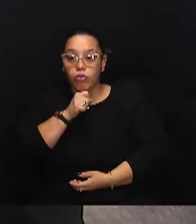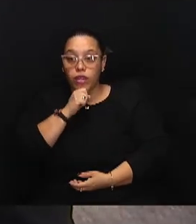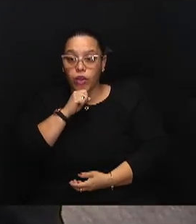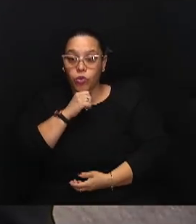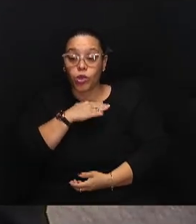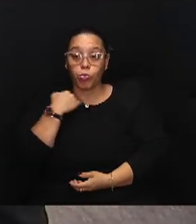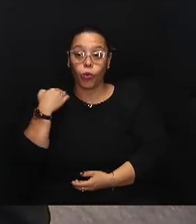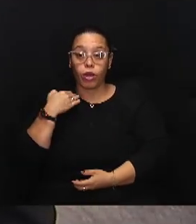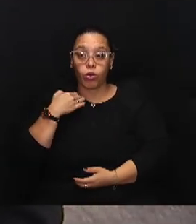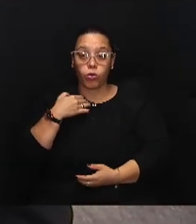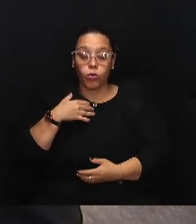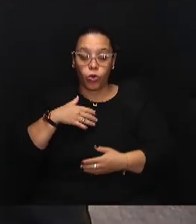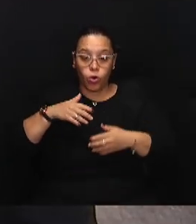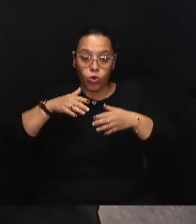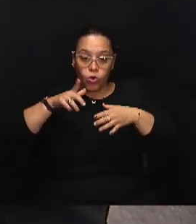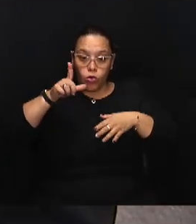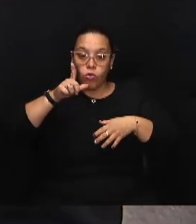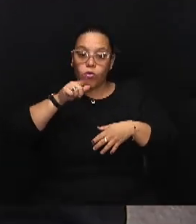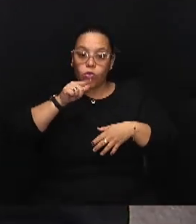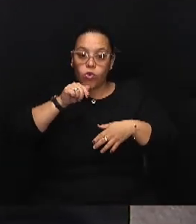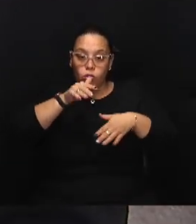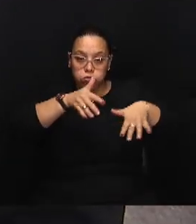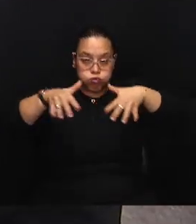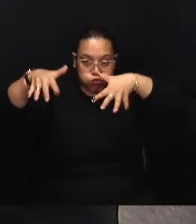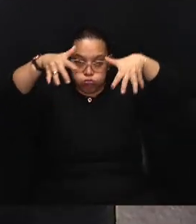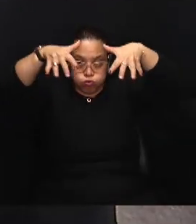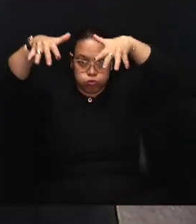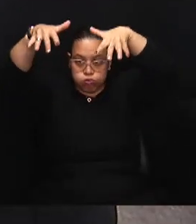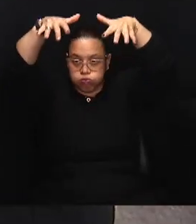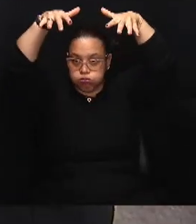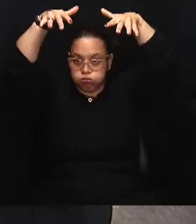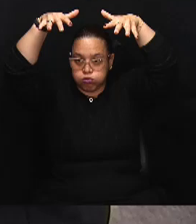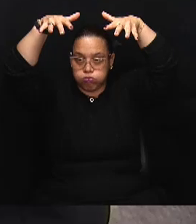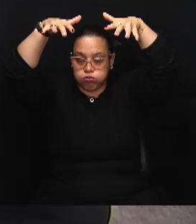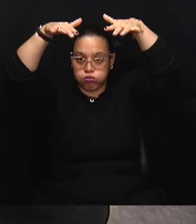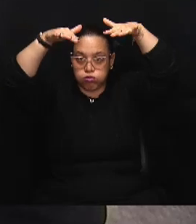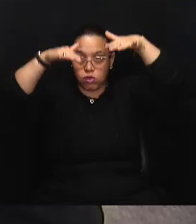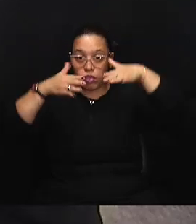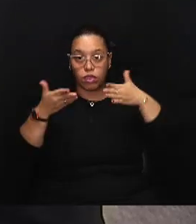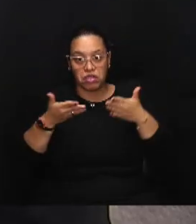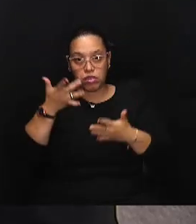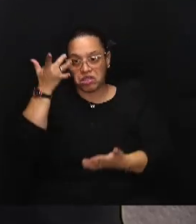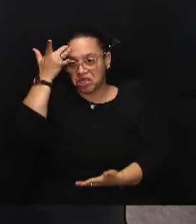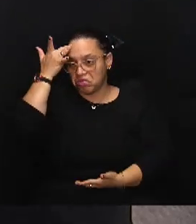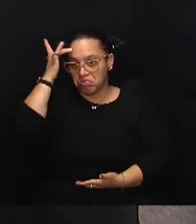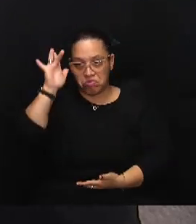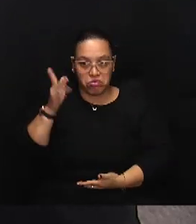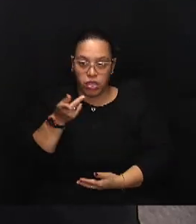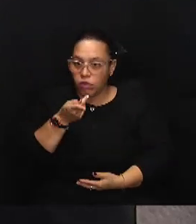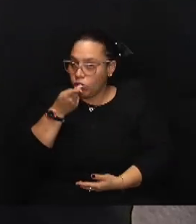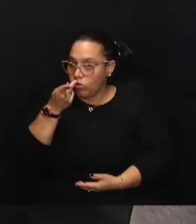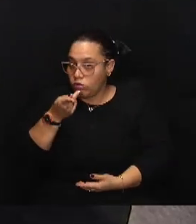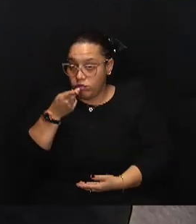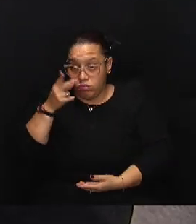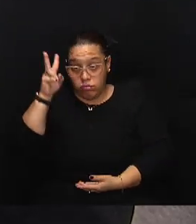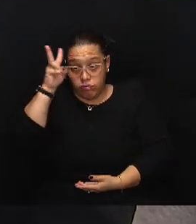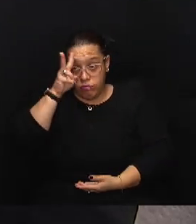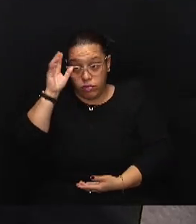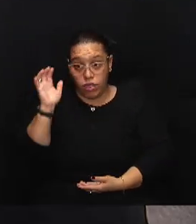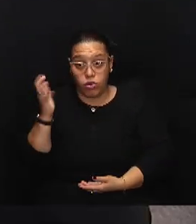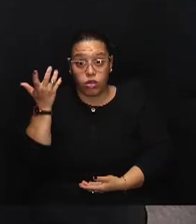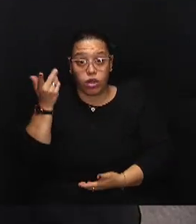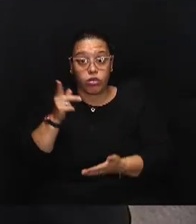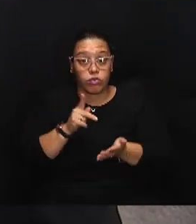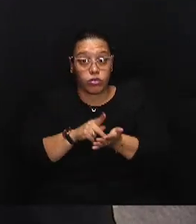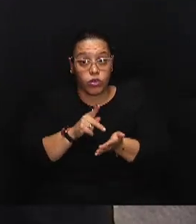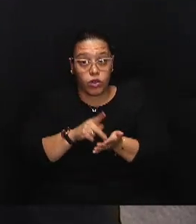túnel em uma enchente que acabou inundando o túnel. Até hoje a gente não tem nenhum relato histórico desse acontecimento,